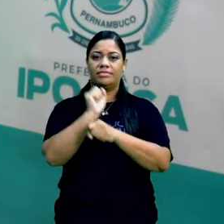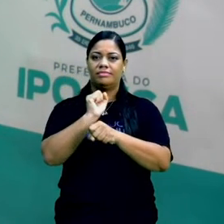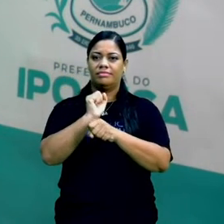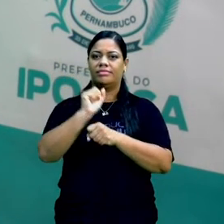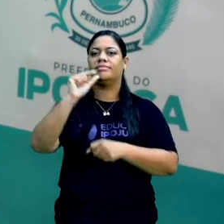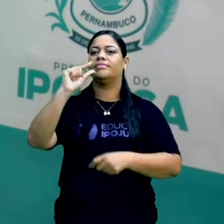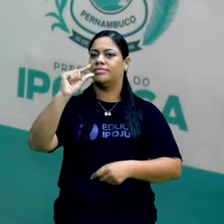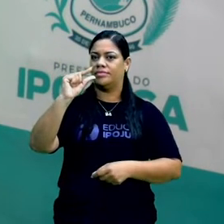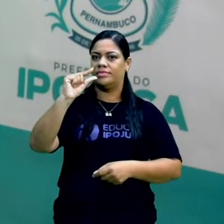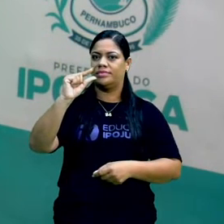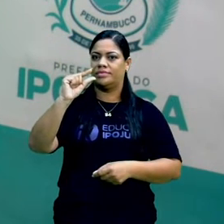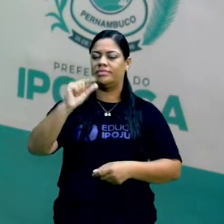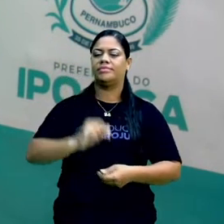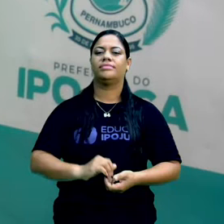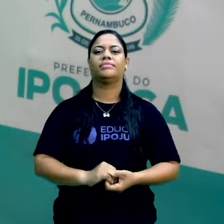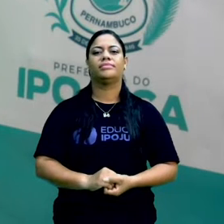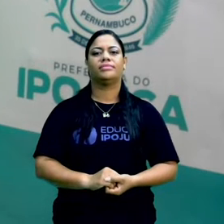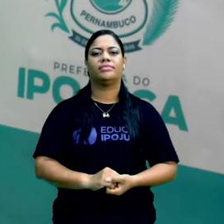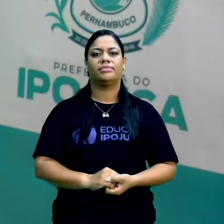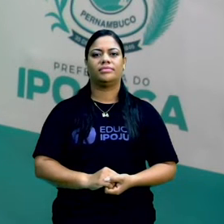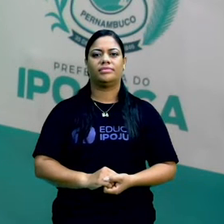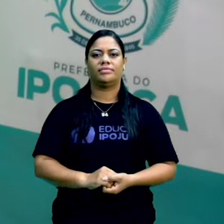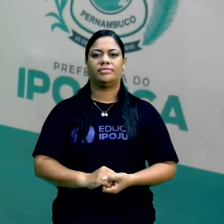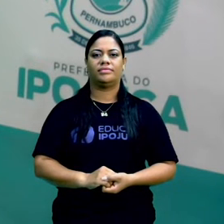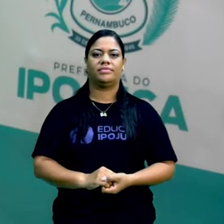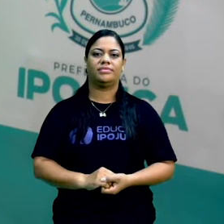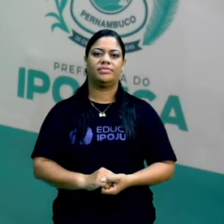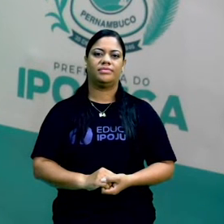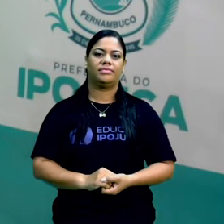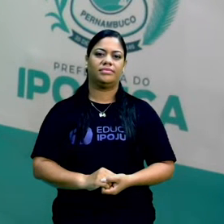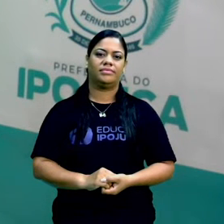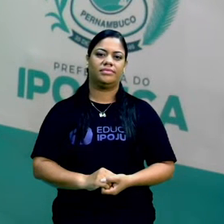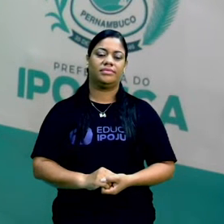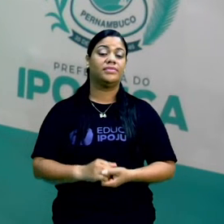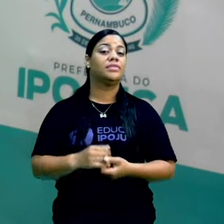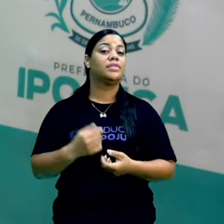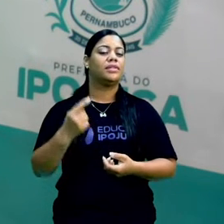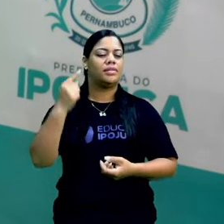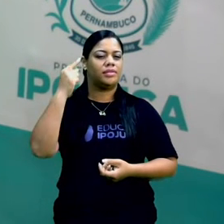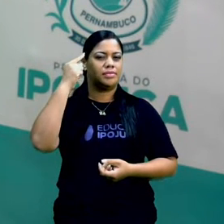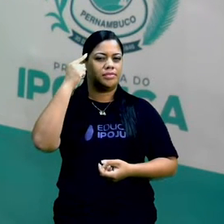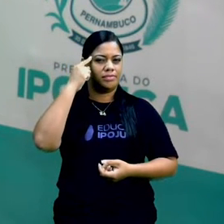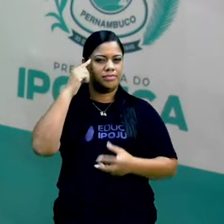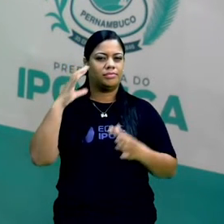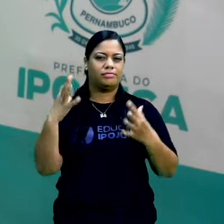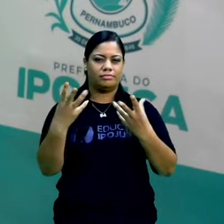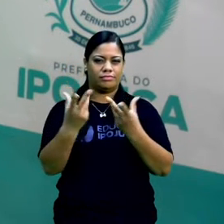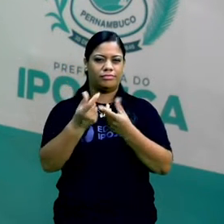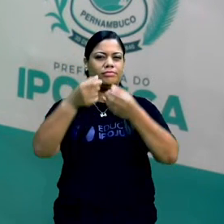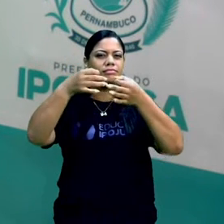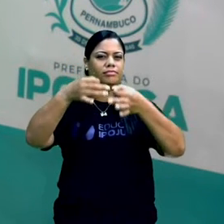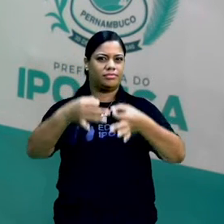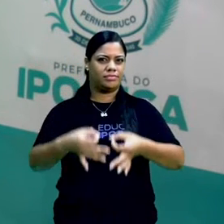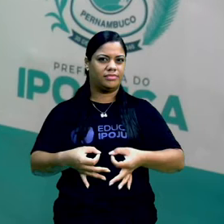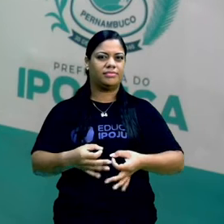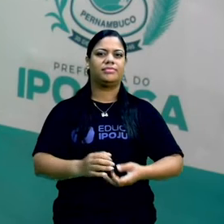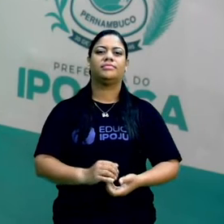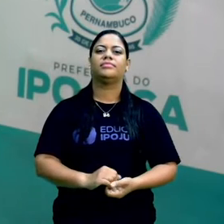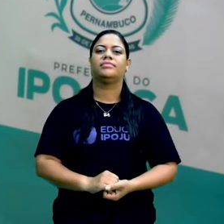tempinho sossegado, de pernas para o ar, justamente como ele pensou.